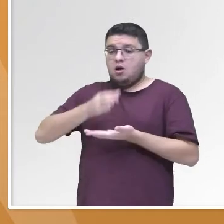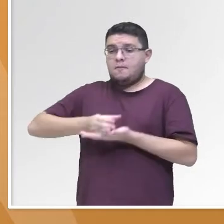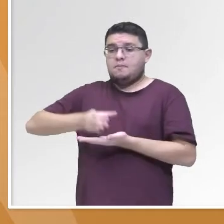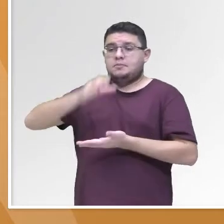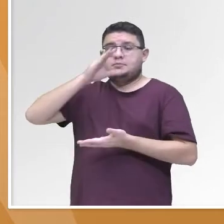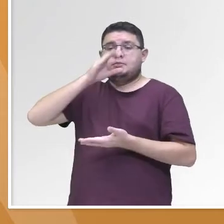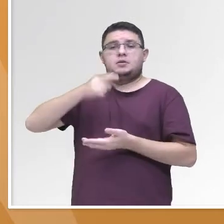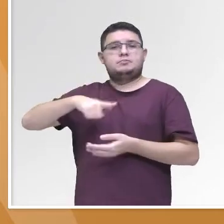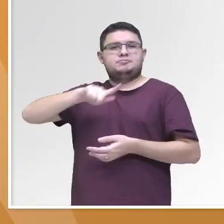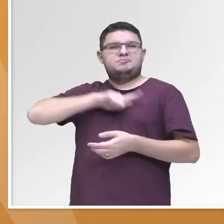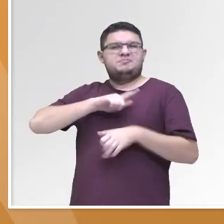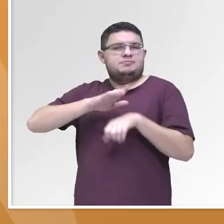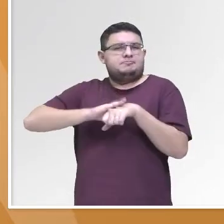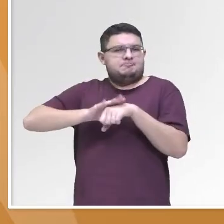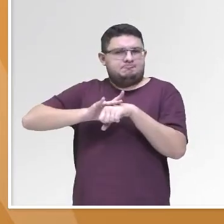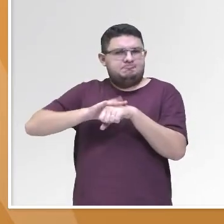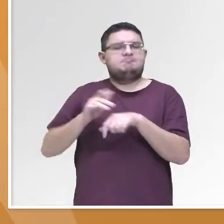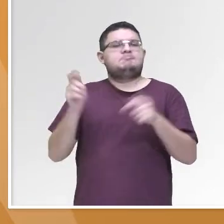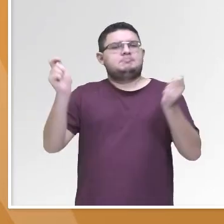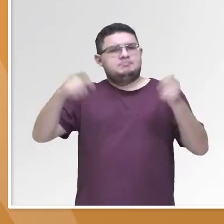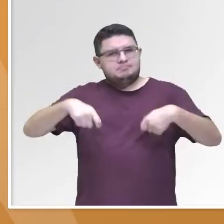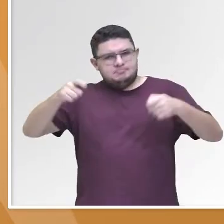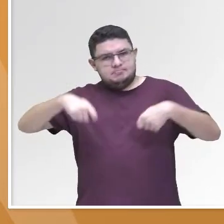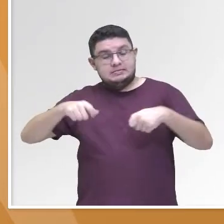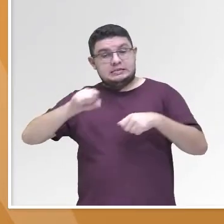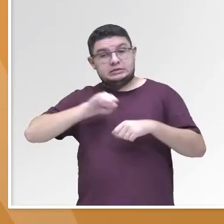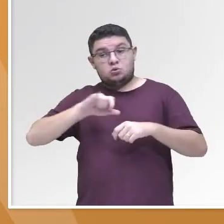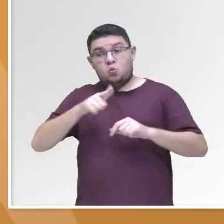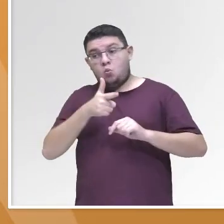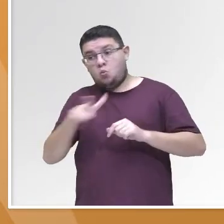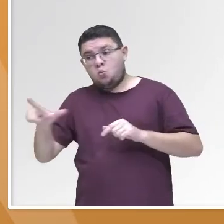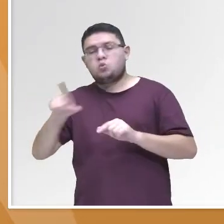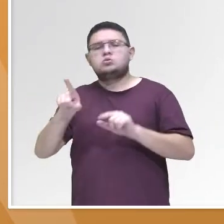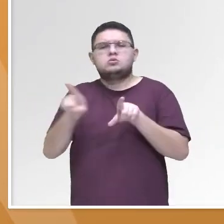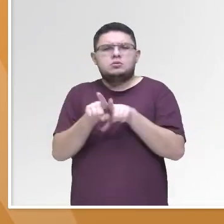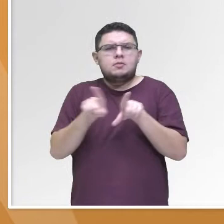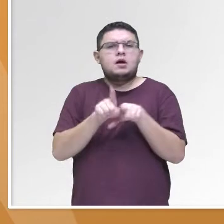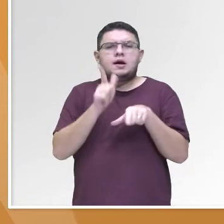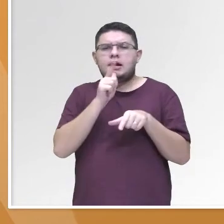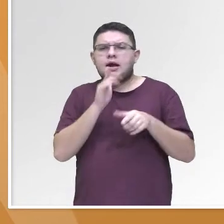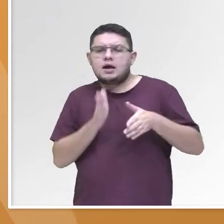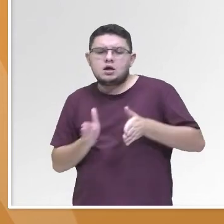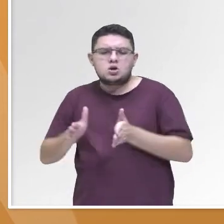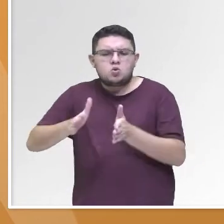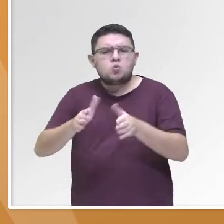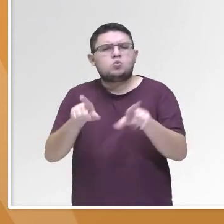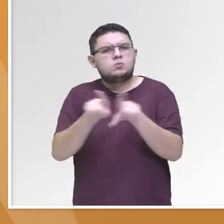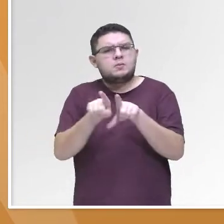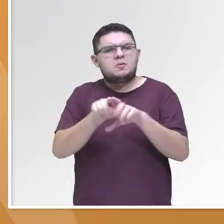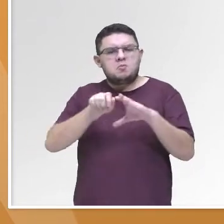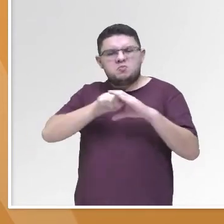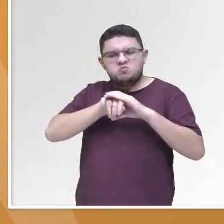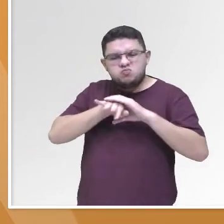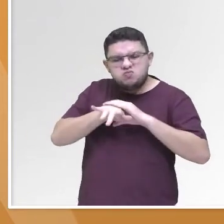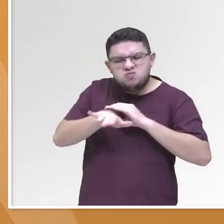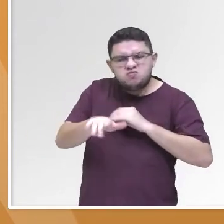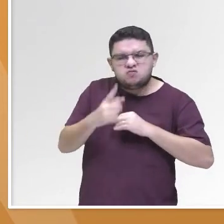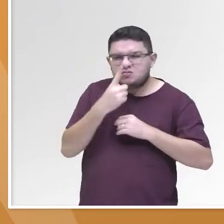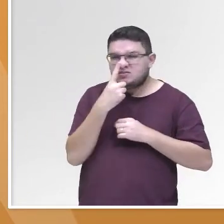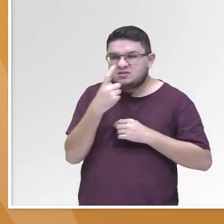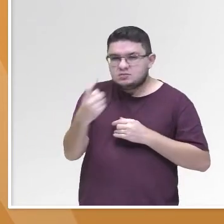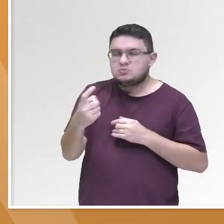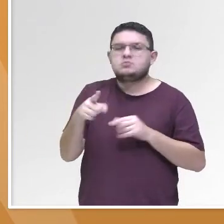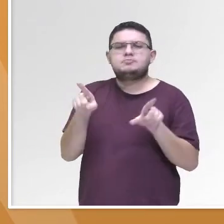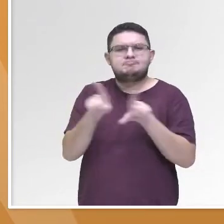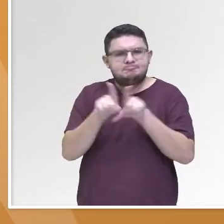mesmo um rio aí próximo de onde esse lixo foi despejado, a água ela também pode estar contaminada, né?